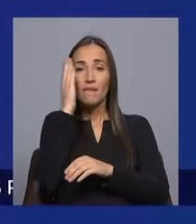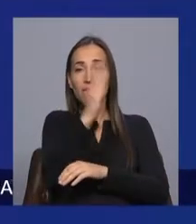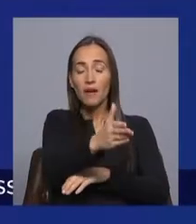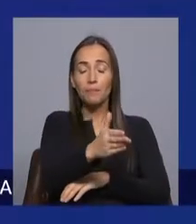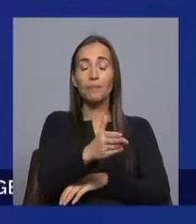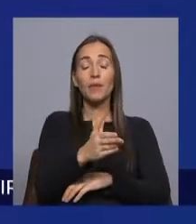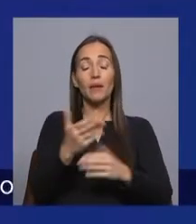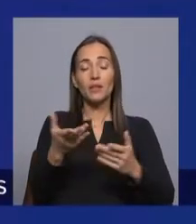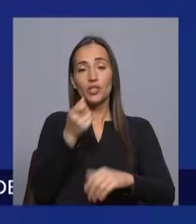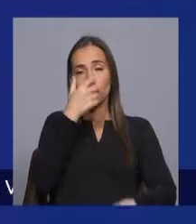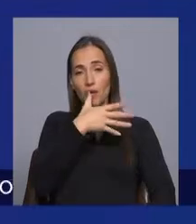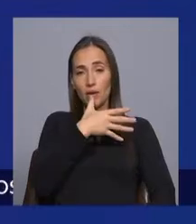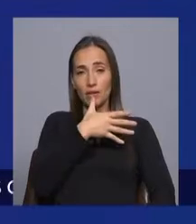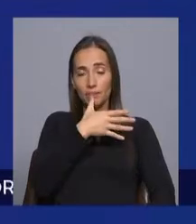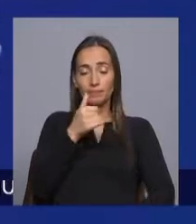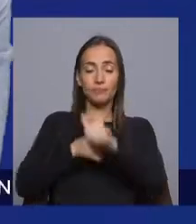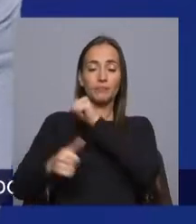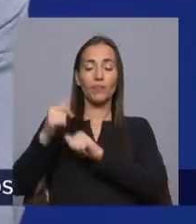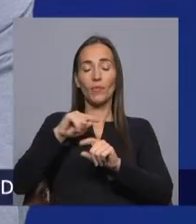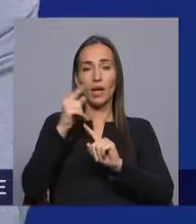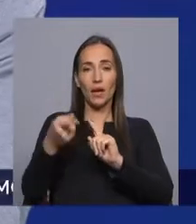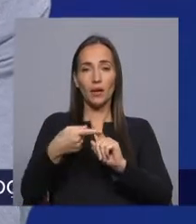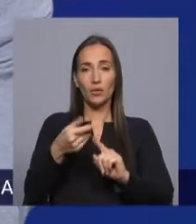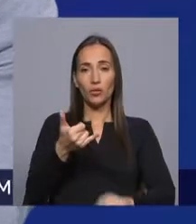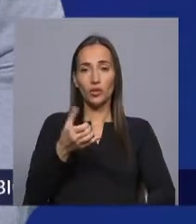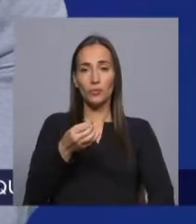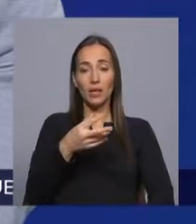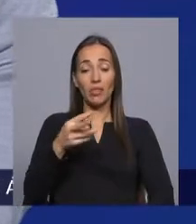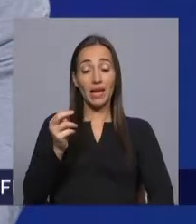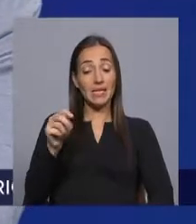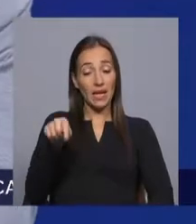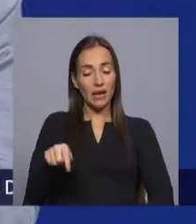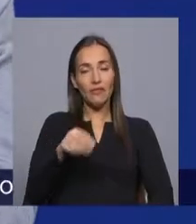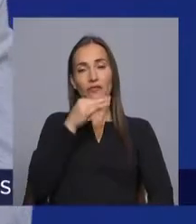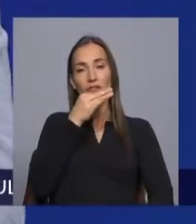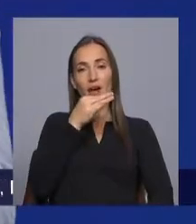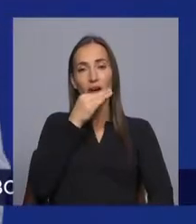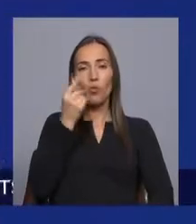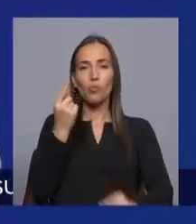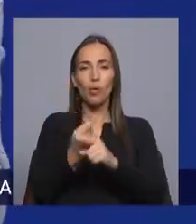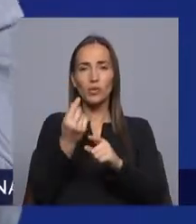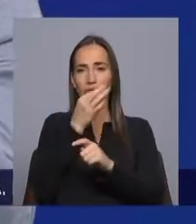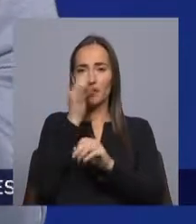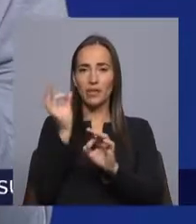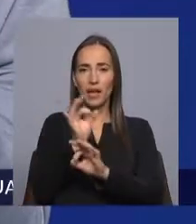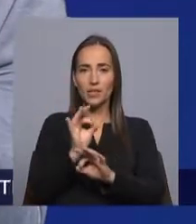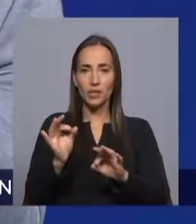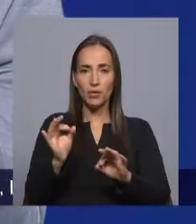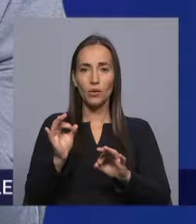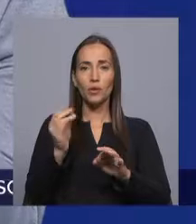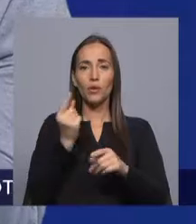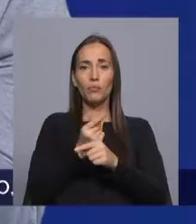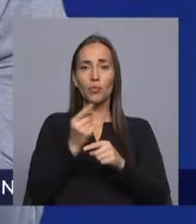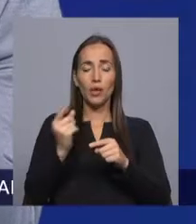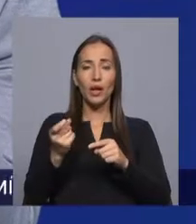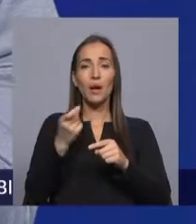contar essa história, vamos, por exemplo, a 2013, em que neste mesmo estúdio eu falei aqui de um evento extraordinário, que foi quando um bólito, quando um pedaço de